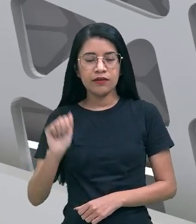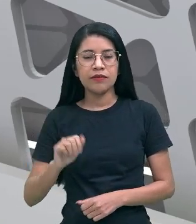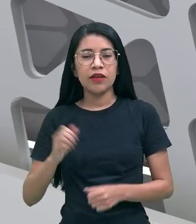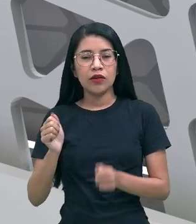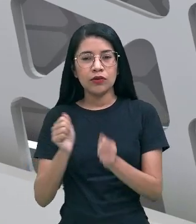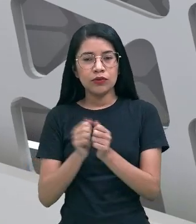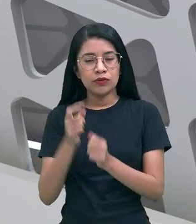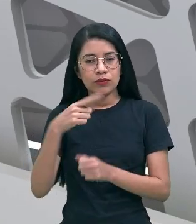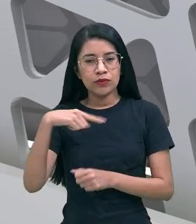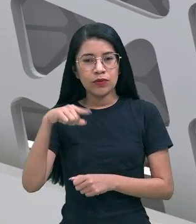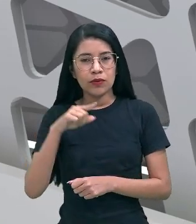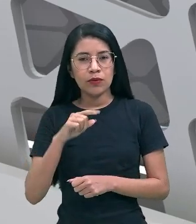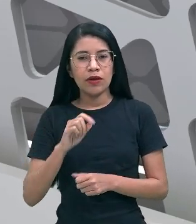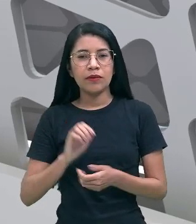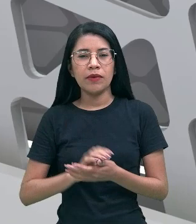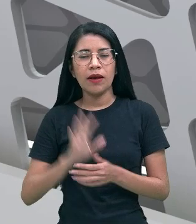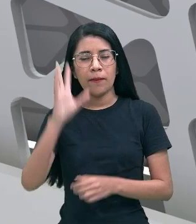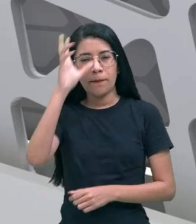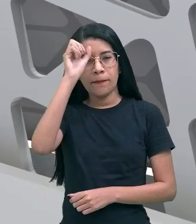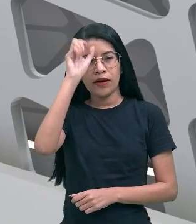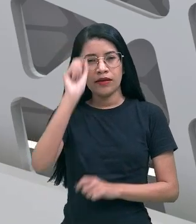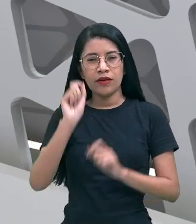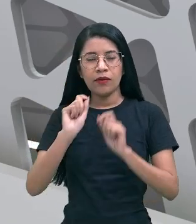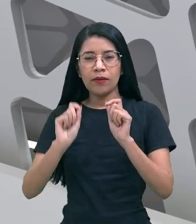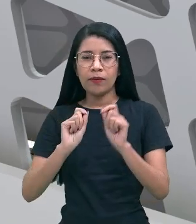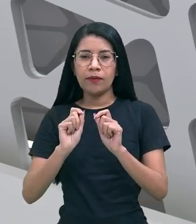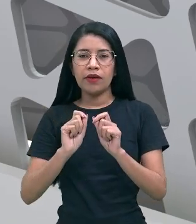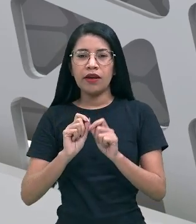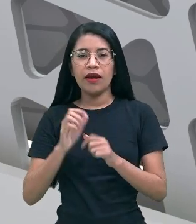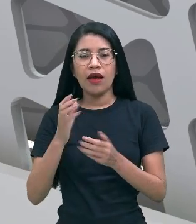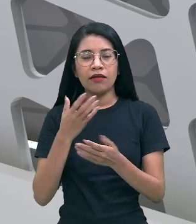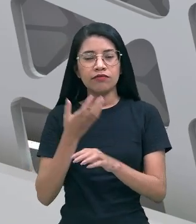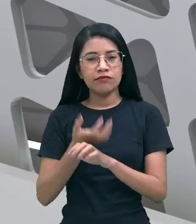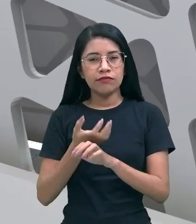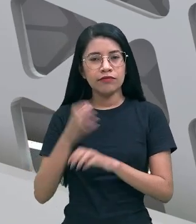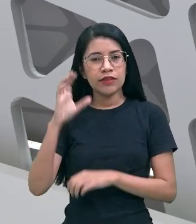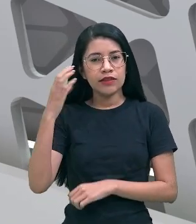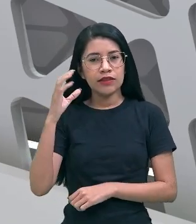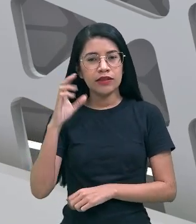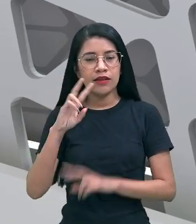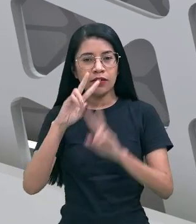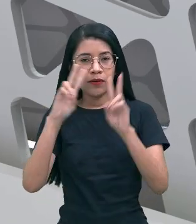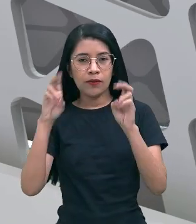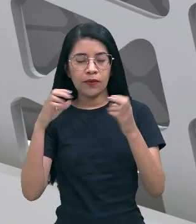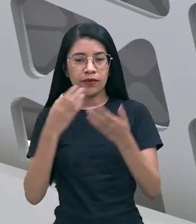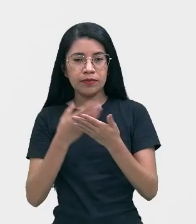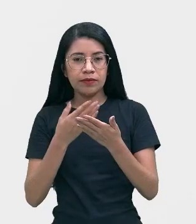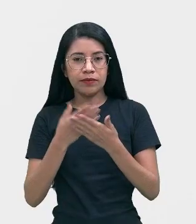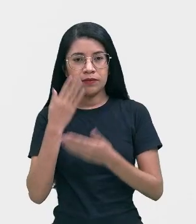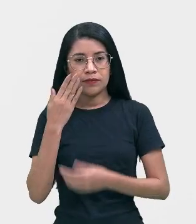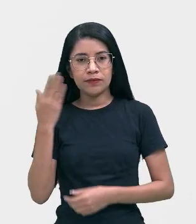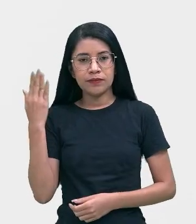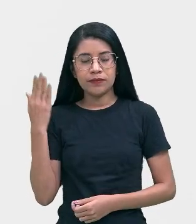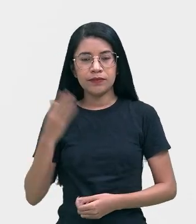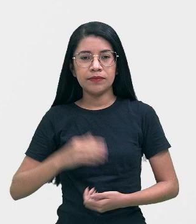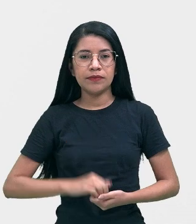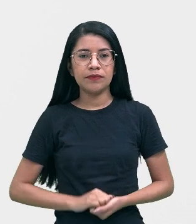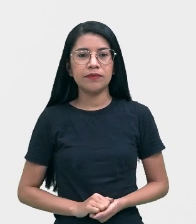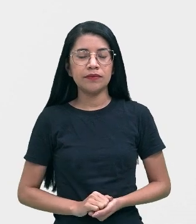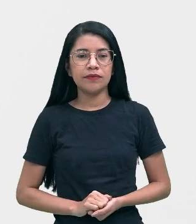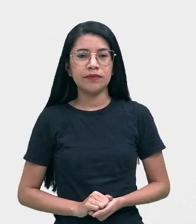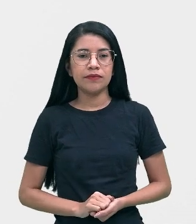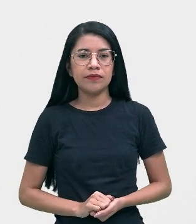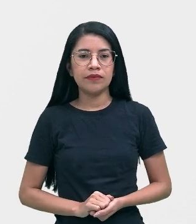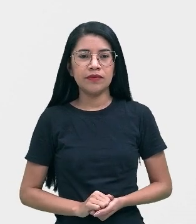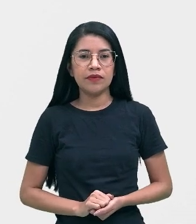com vocês para a gente aprender hoje sobre ciências. Vamos dar uma olhada no nosso objeto de conhecimento. Olha